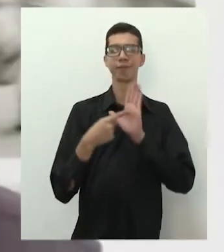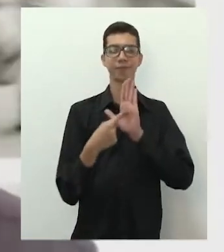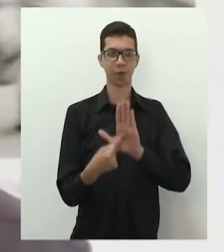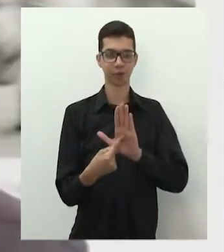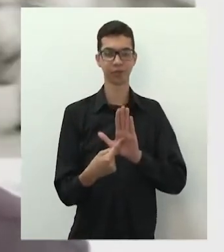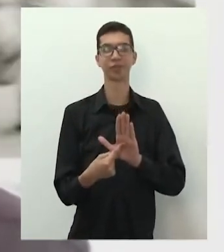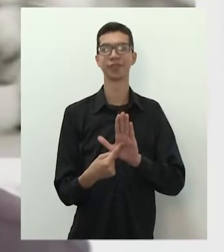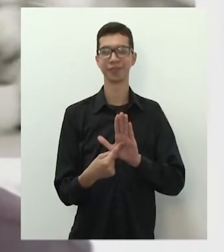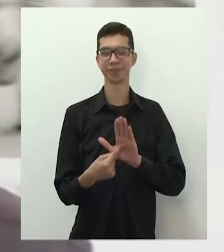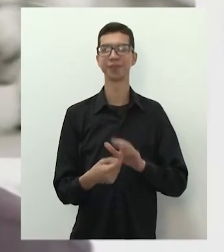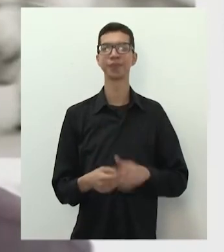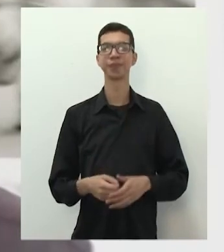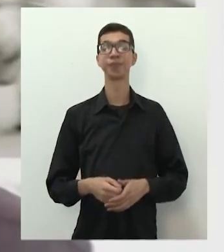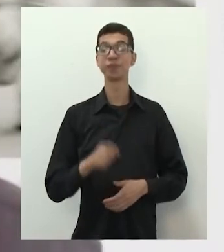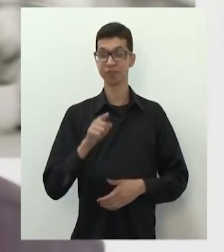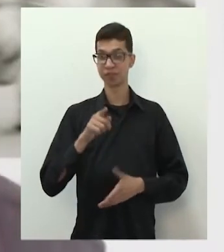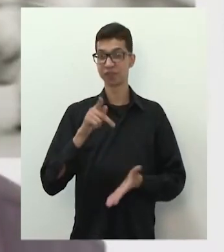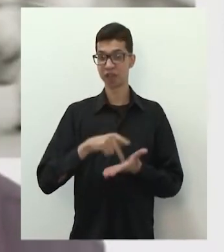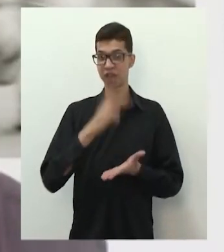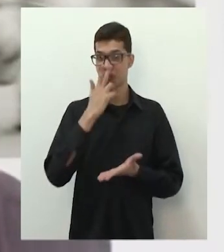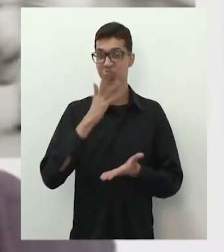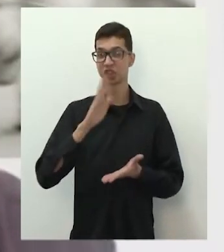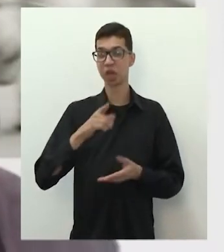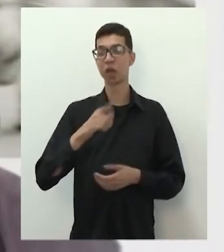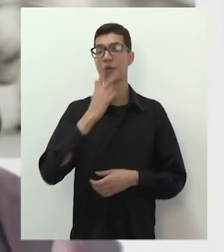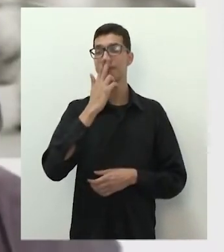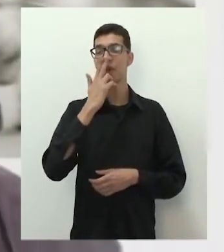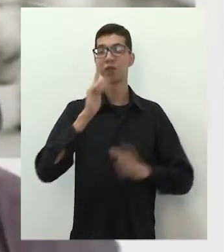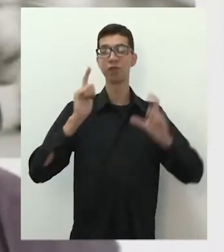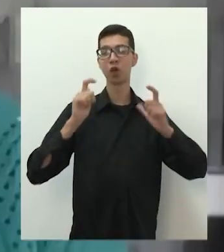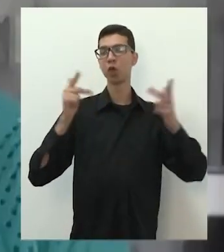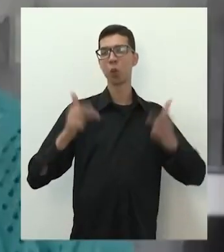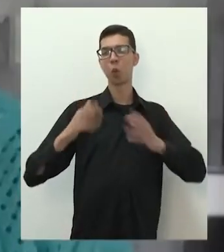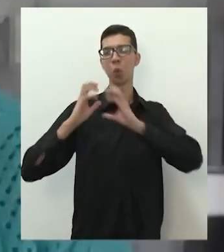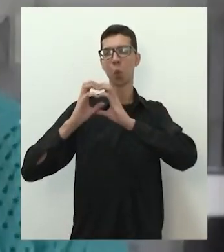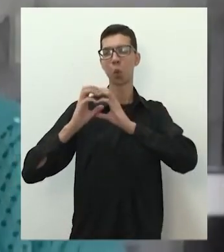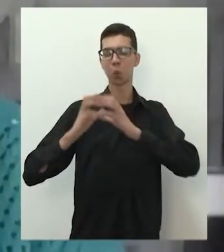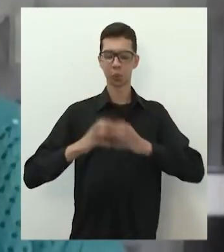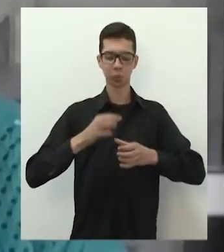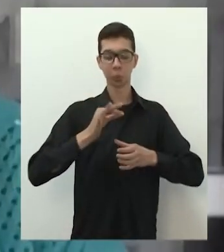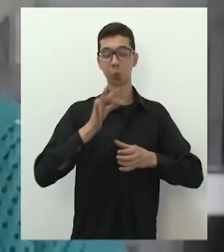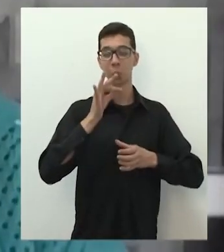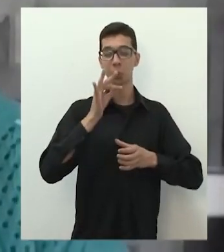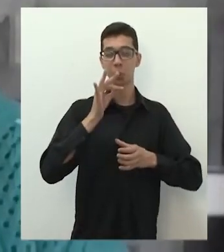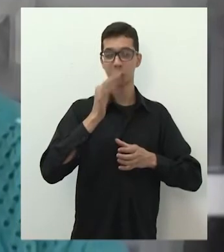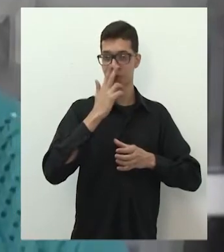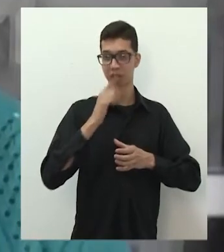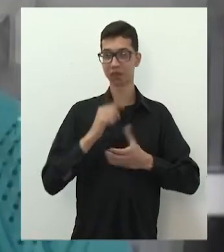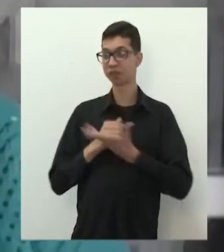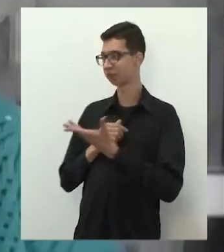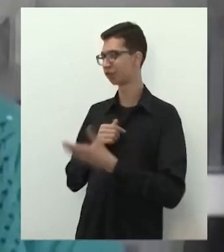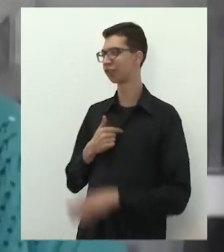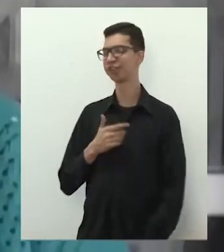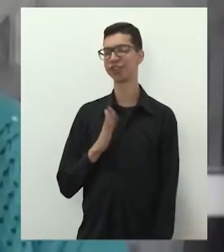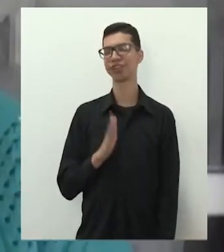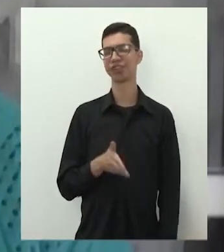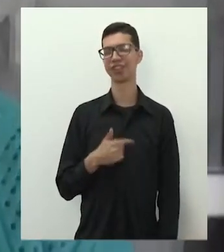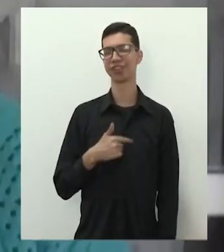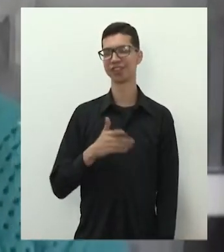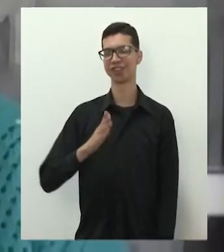é atualizar o Insta. Ela pega o celular dela e atualiza o Insta. E quando ela atualiza o